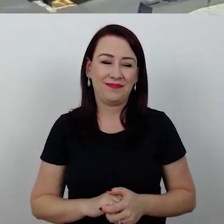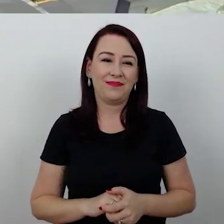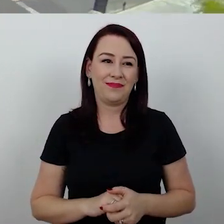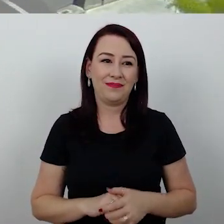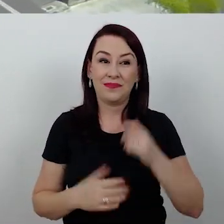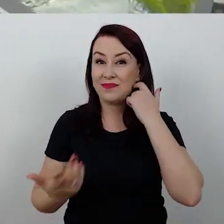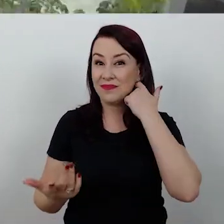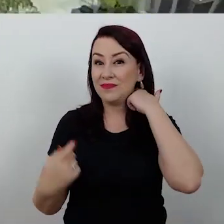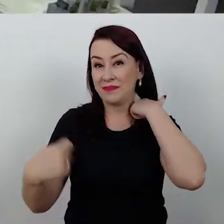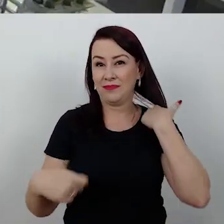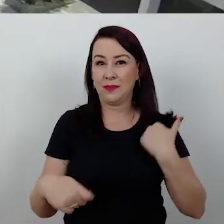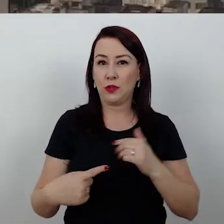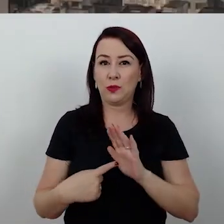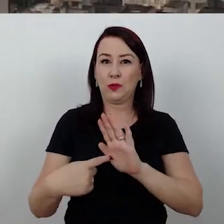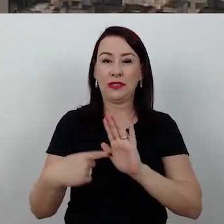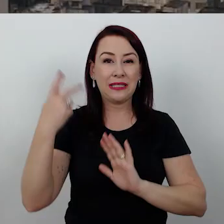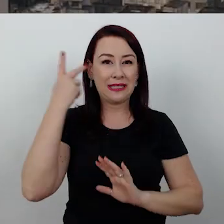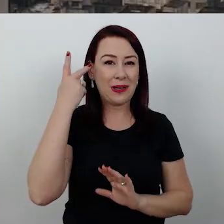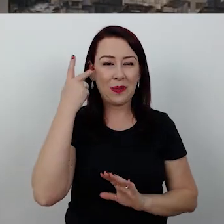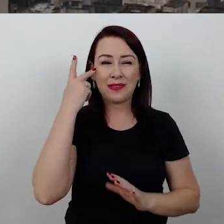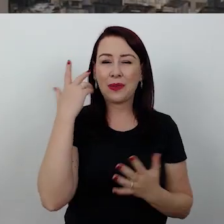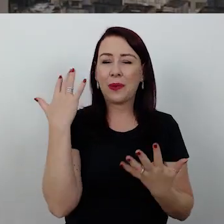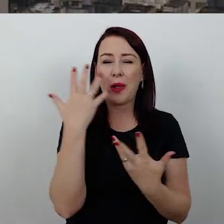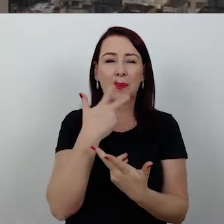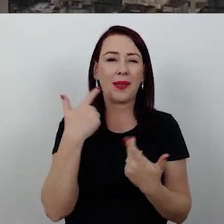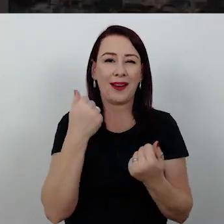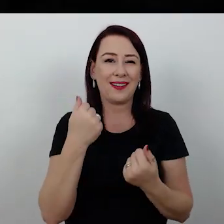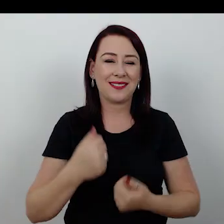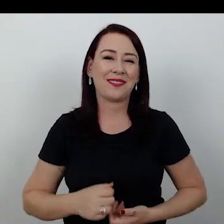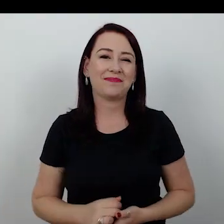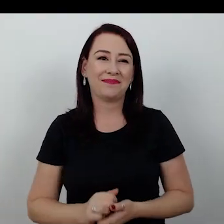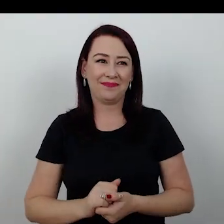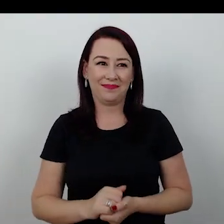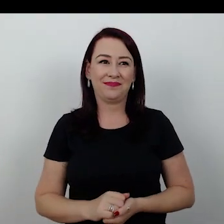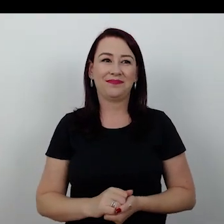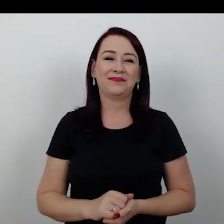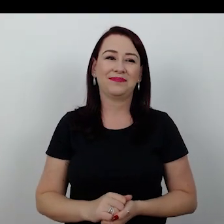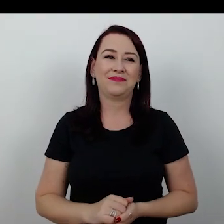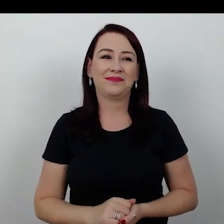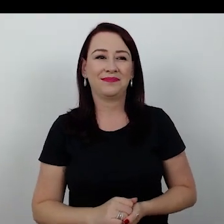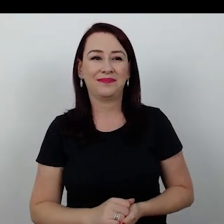Precisamos mostrar São Paulo para o mundo. A cidade tem uma beleza que é só dela.